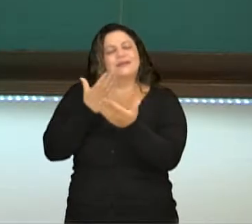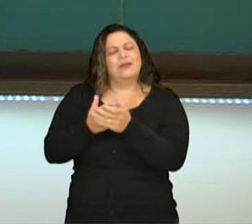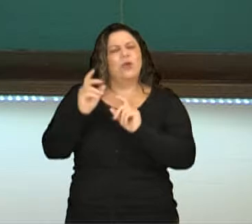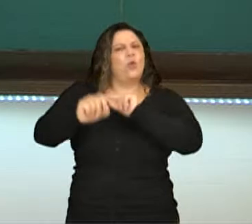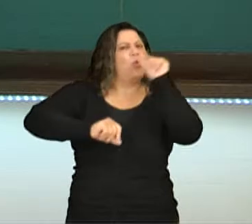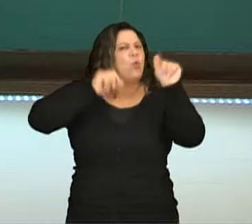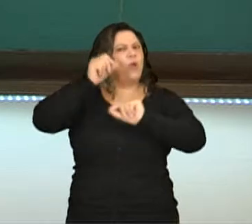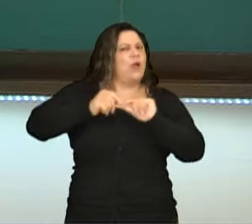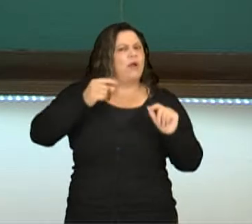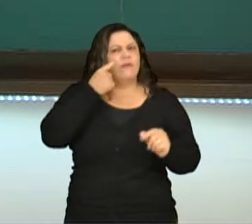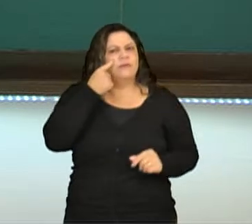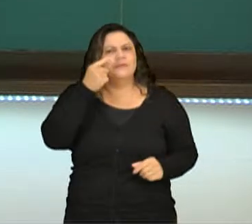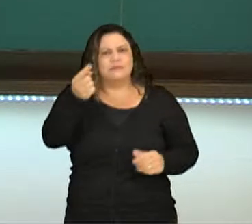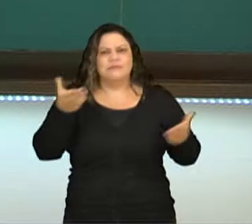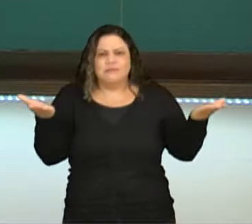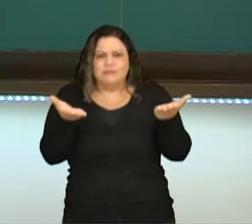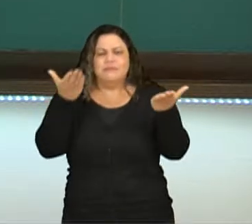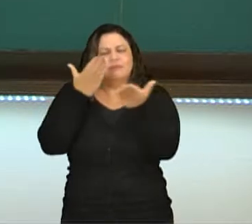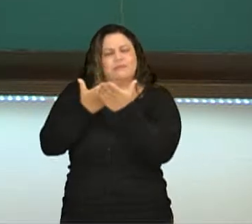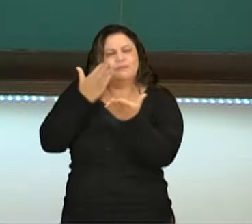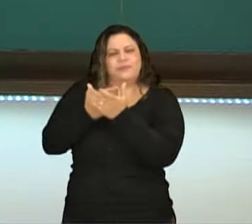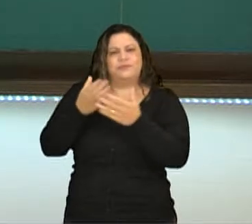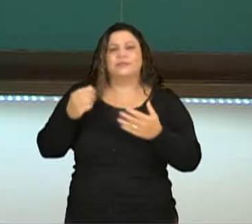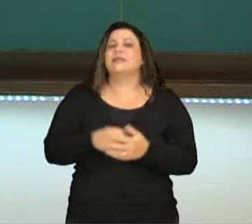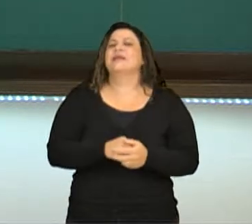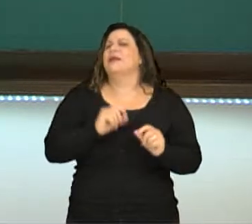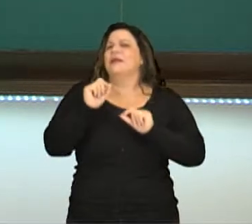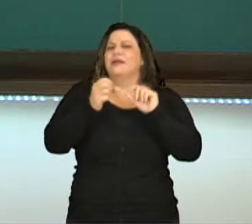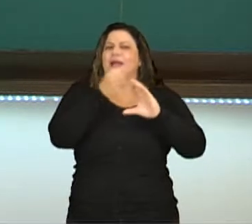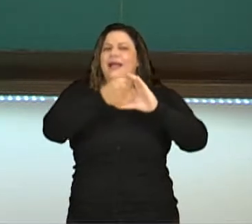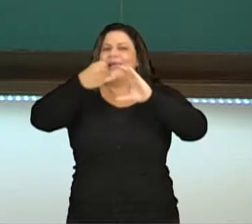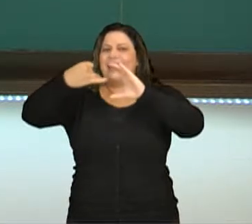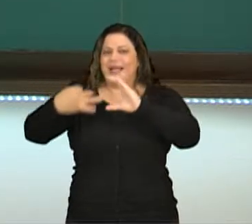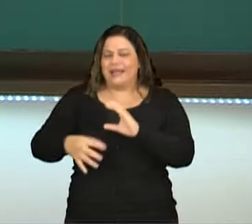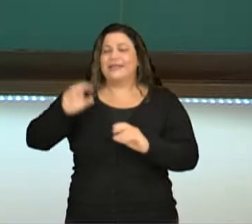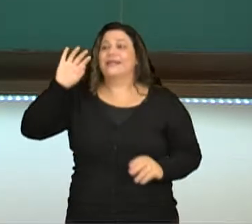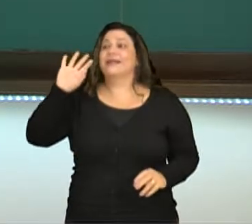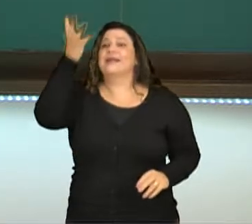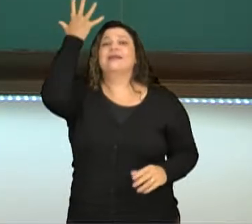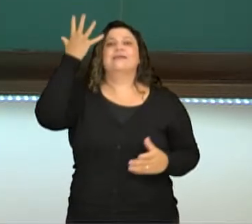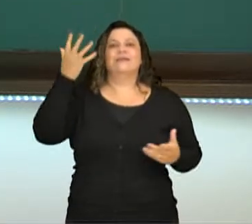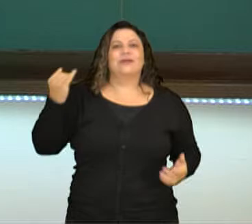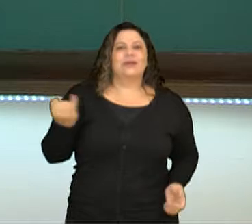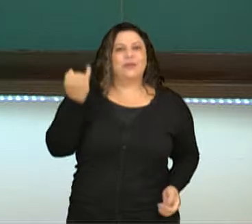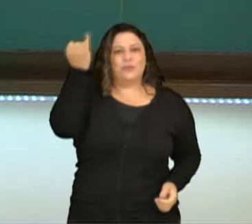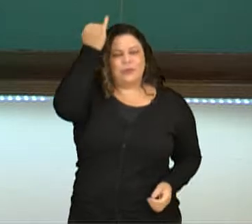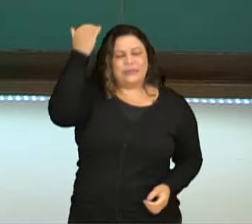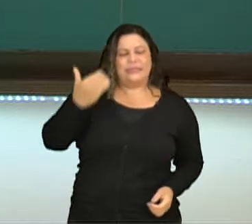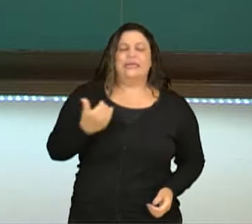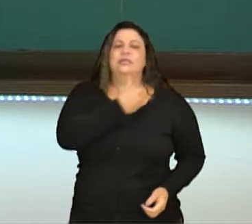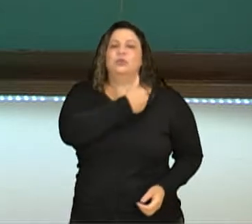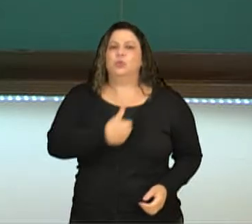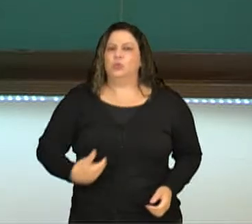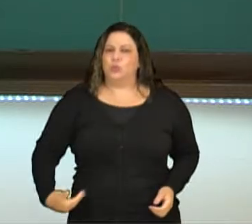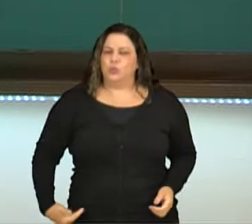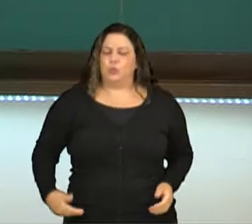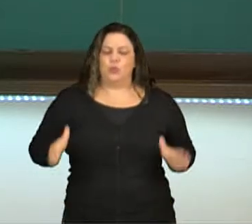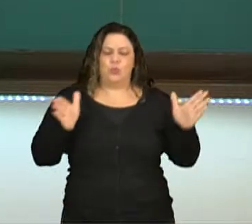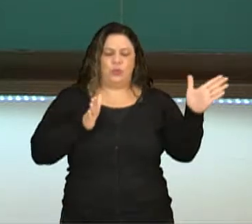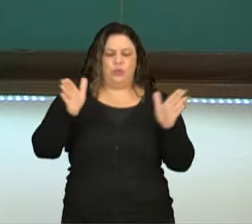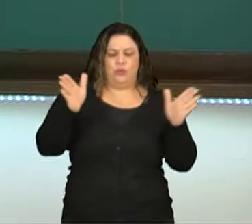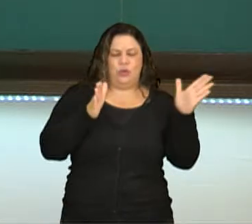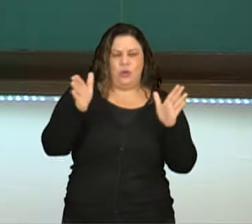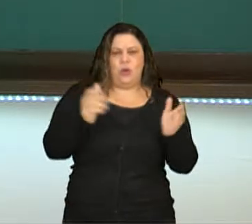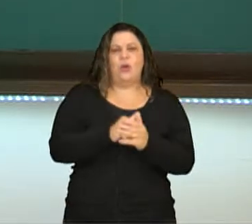revisar nesta aula? As principais características, acontecimentos importantes do governo de Getúlio Vargas